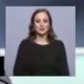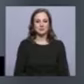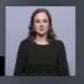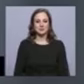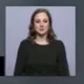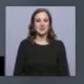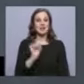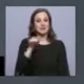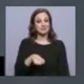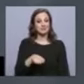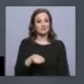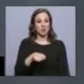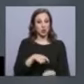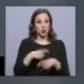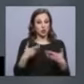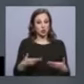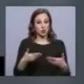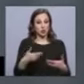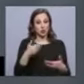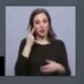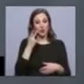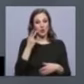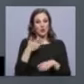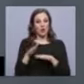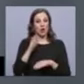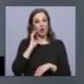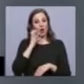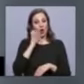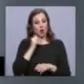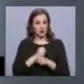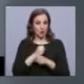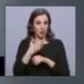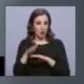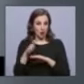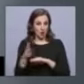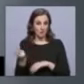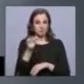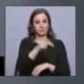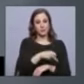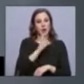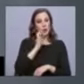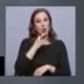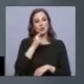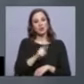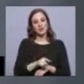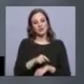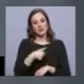a trabalhar fora da norma mas volto para nós